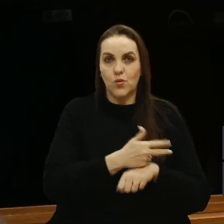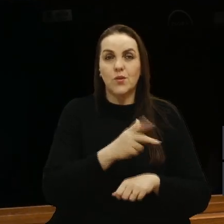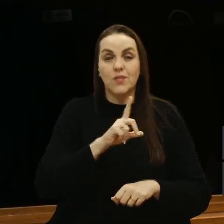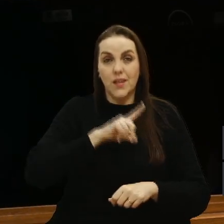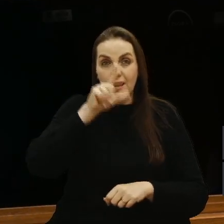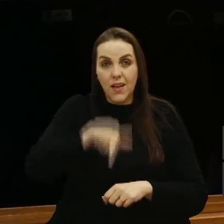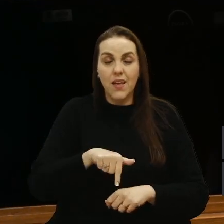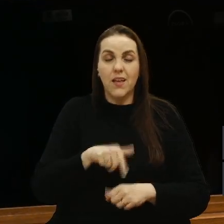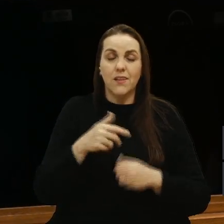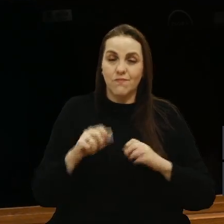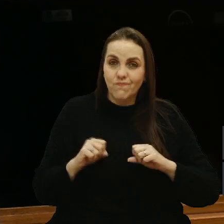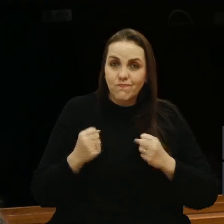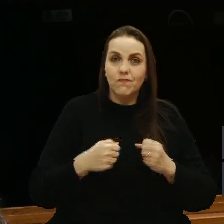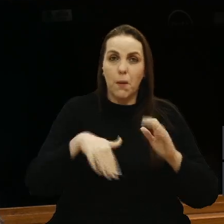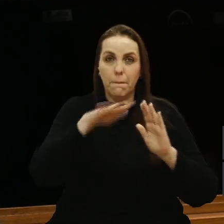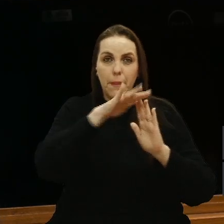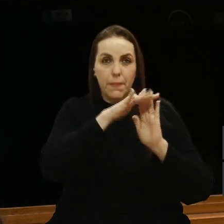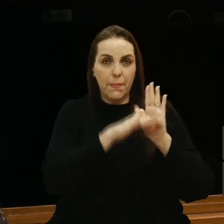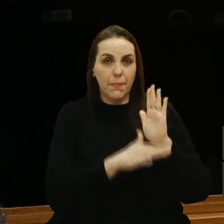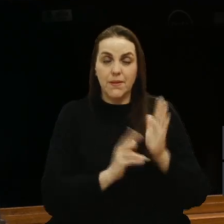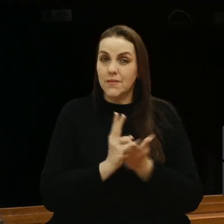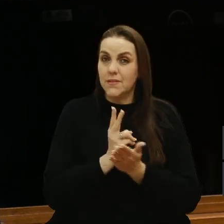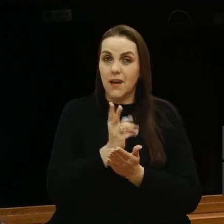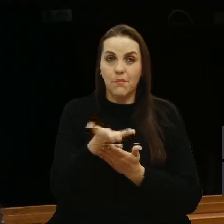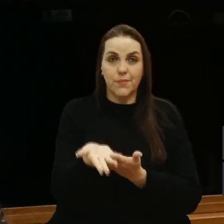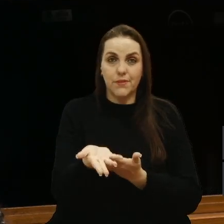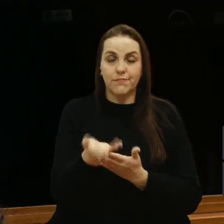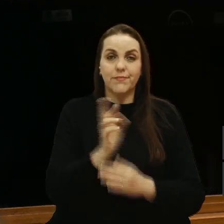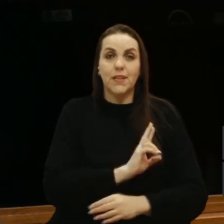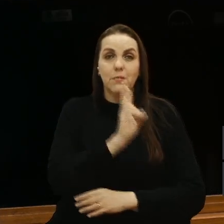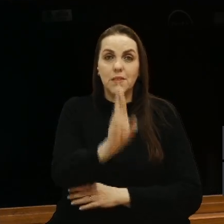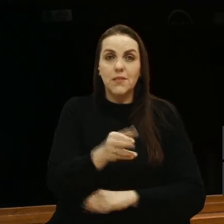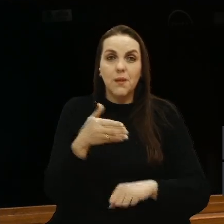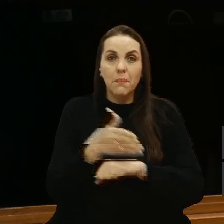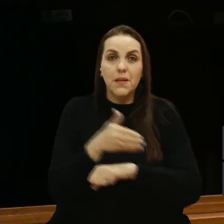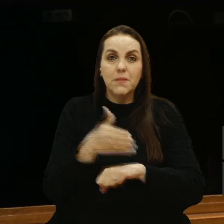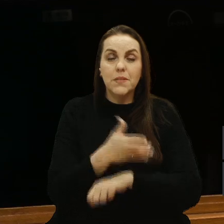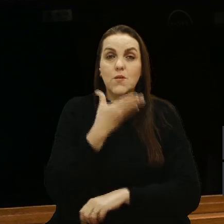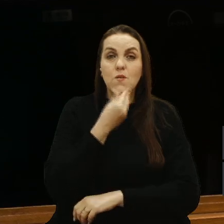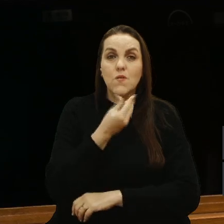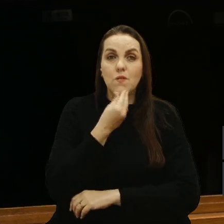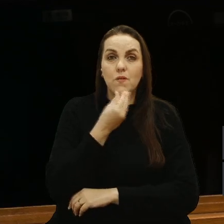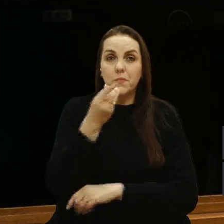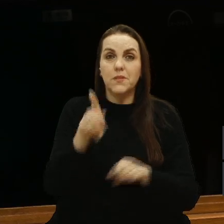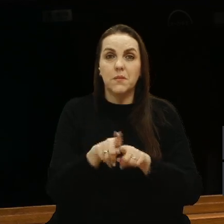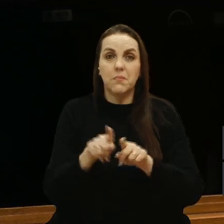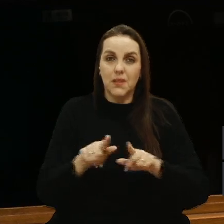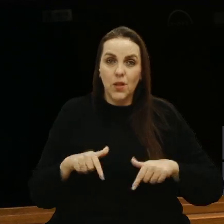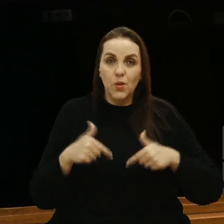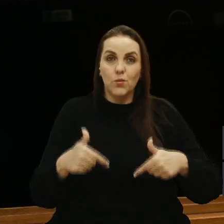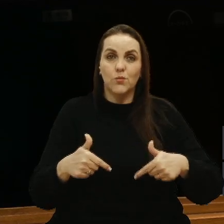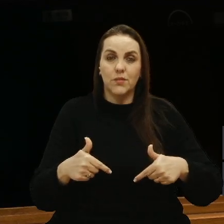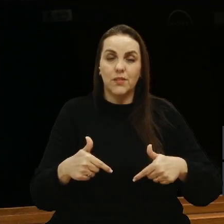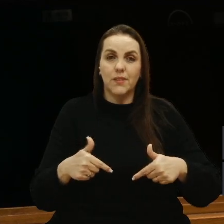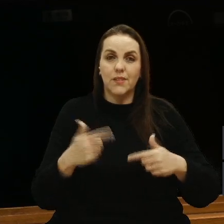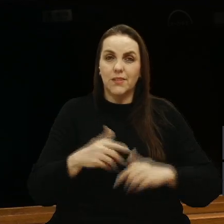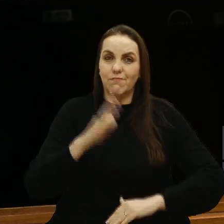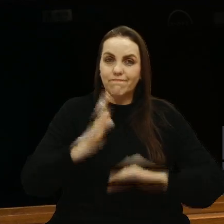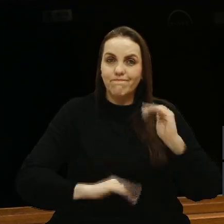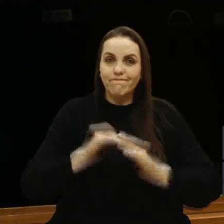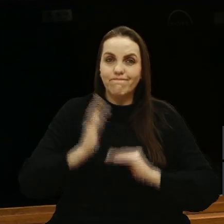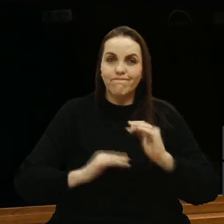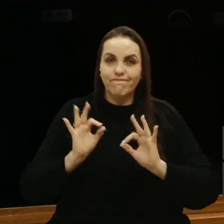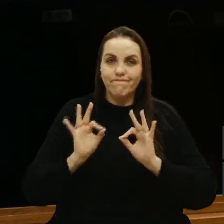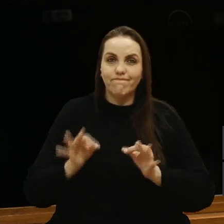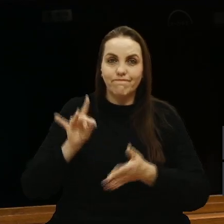nossas pautas e representa isso que a gente tem dito da participação dos homens na nossa luta. Então, a concretização da Casa da